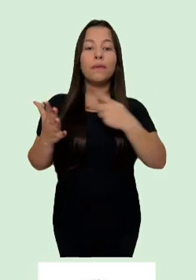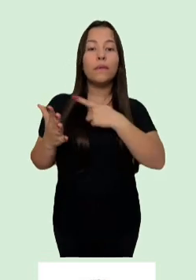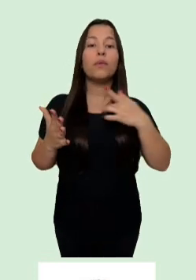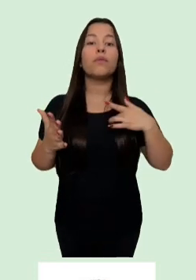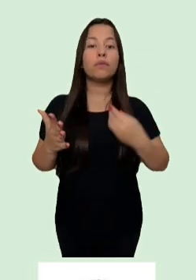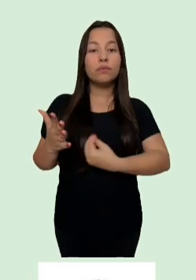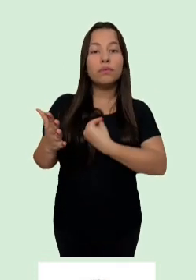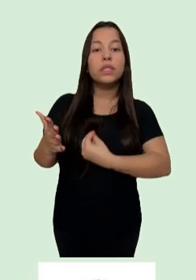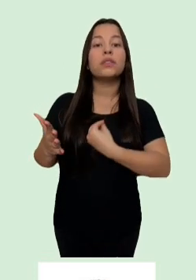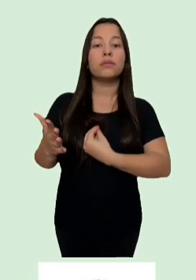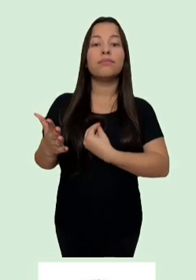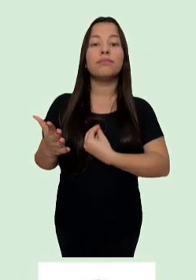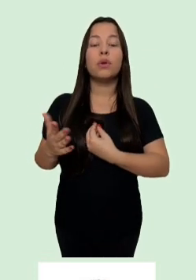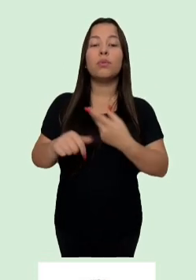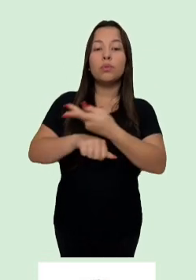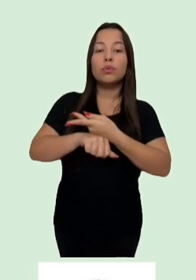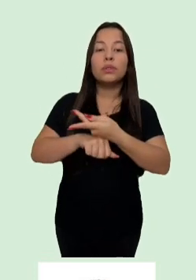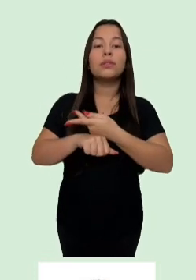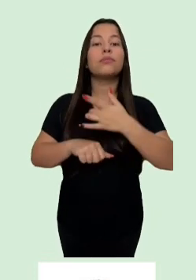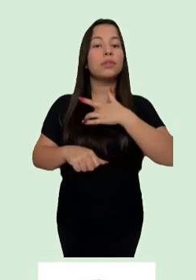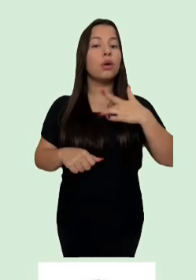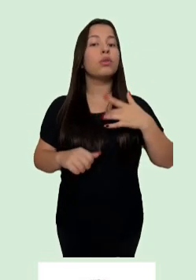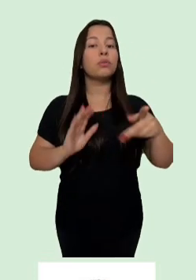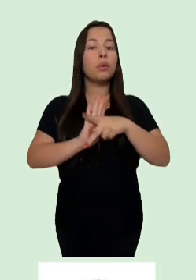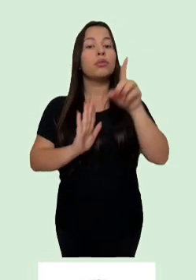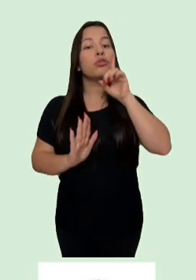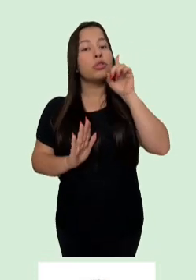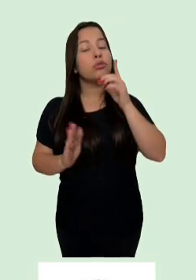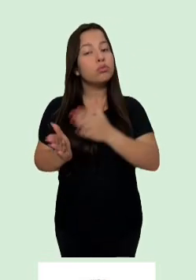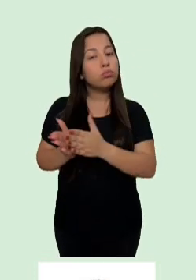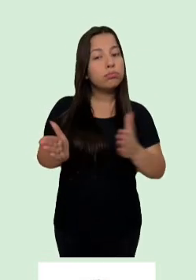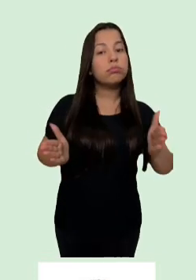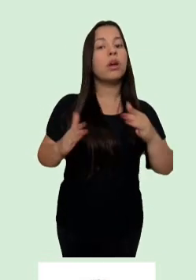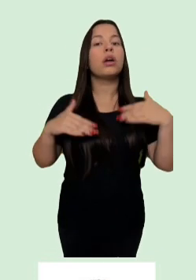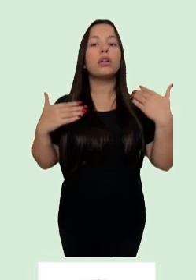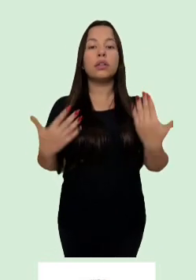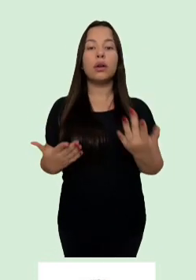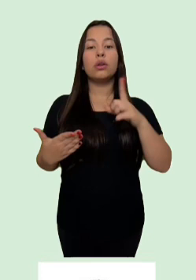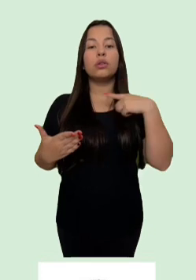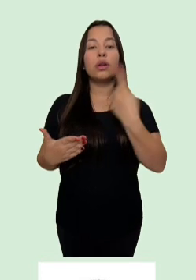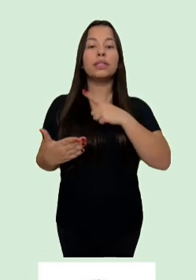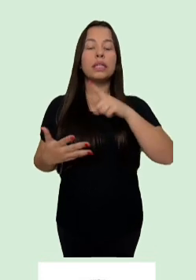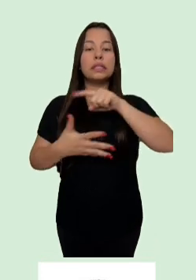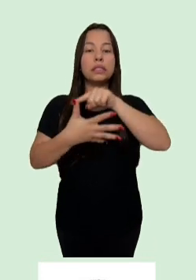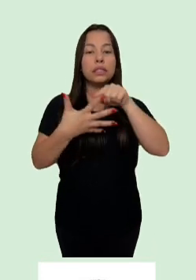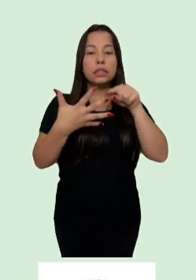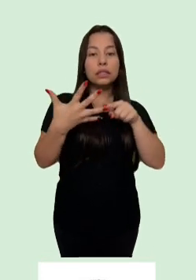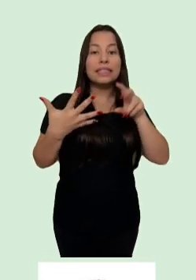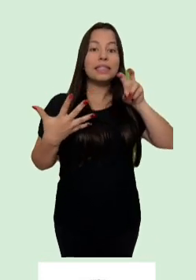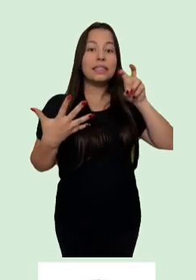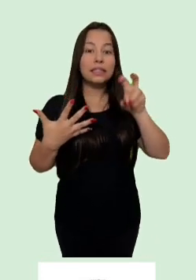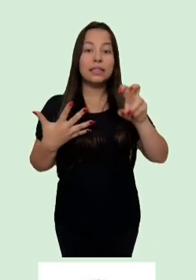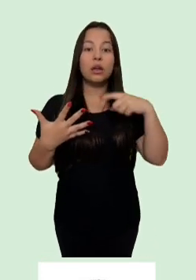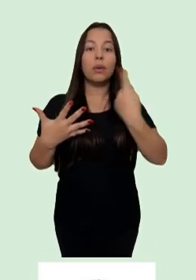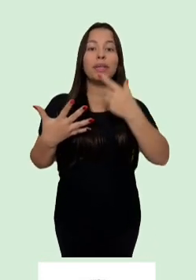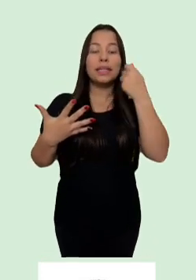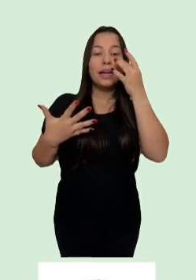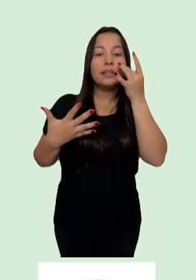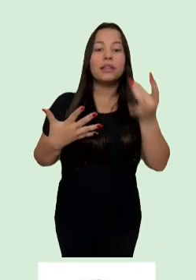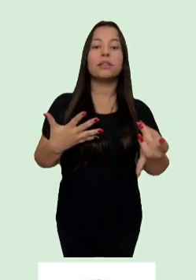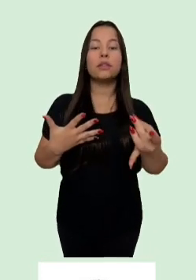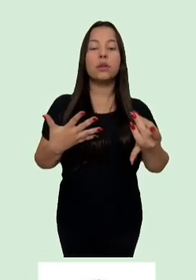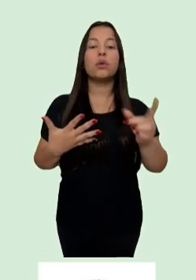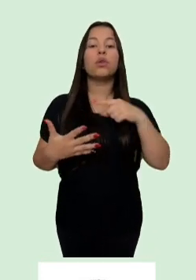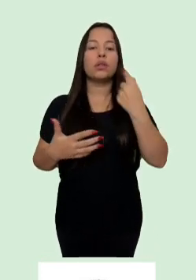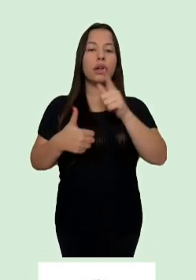vida, buscando essa sensação de bem-estar para o nosso dia a dia. E nisso nós temos cinco pilares que temos que prestar atenção: